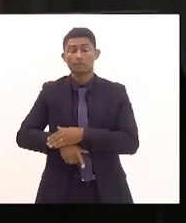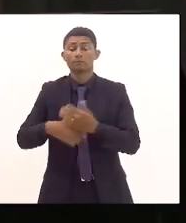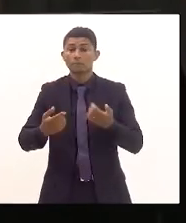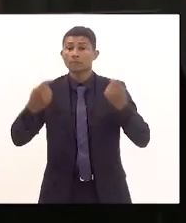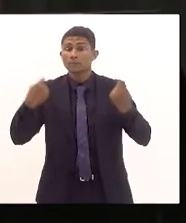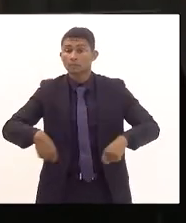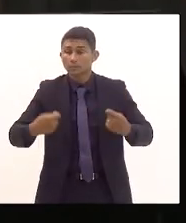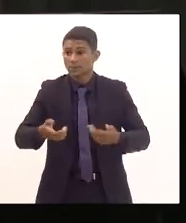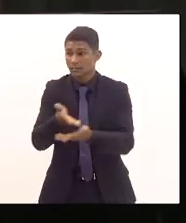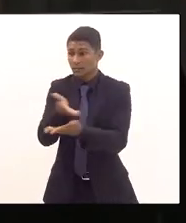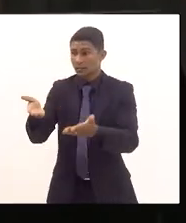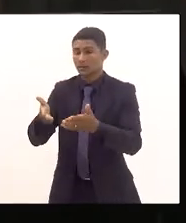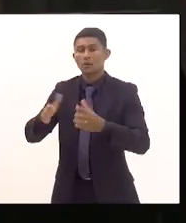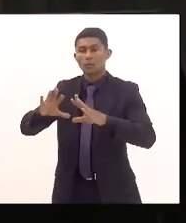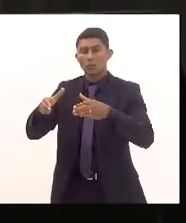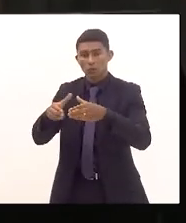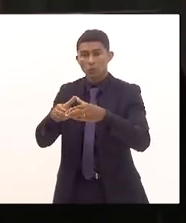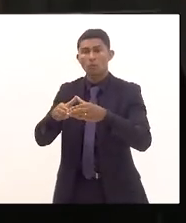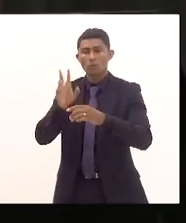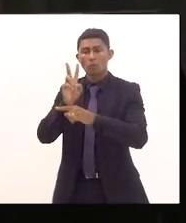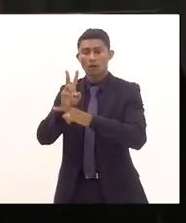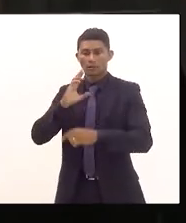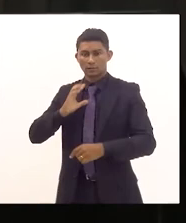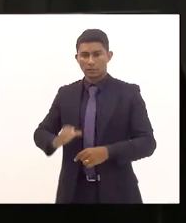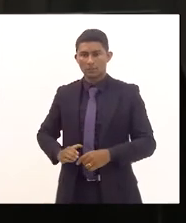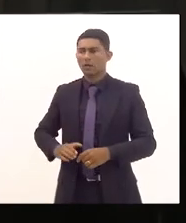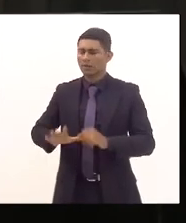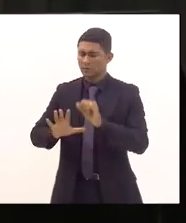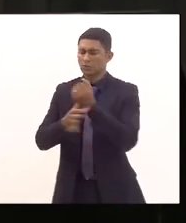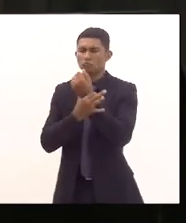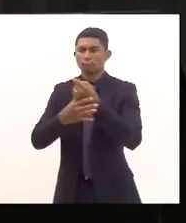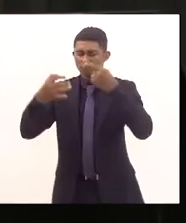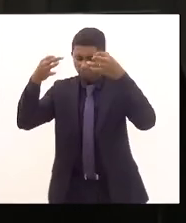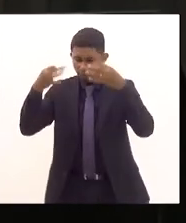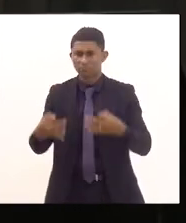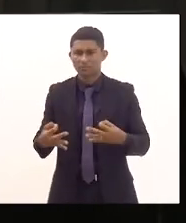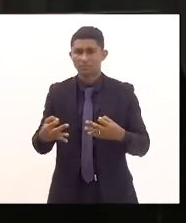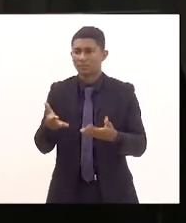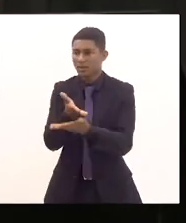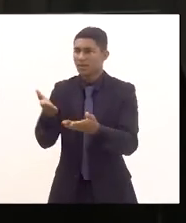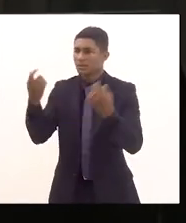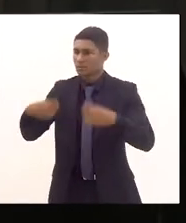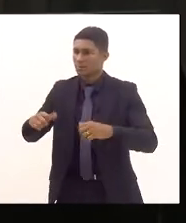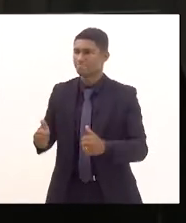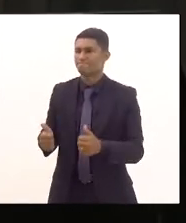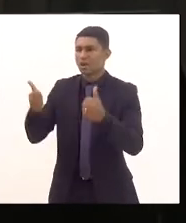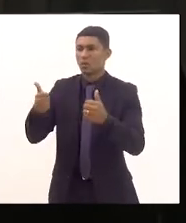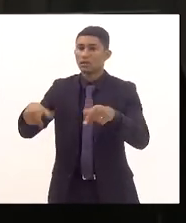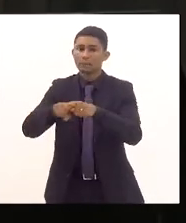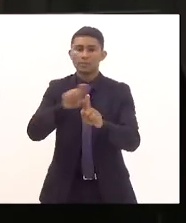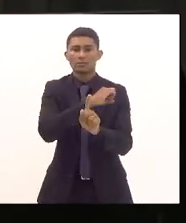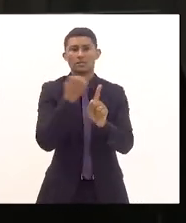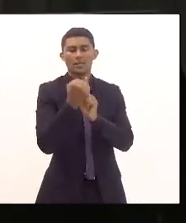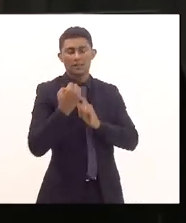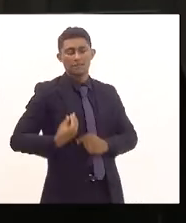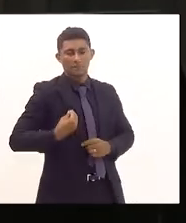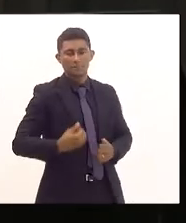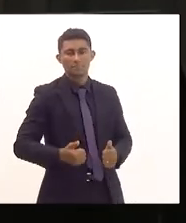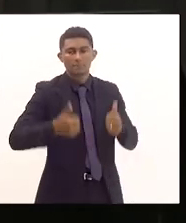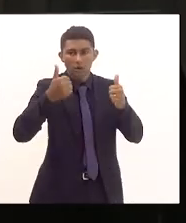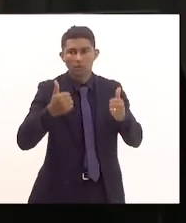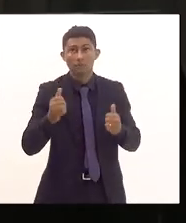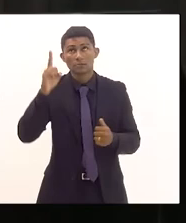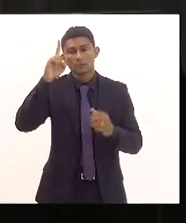todas a guarda civil municipal como órgão de Segurança Pública para gente melhorar as condições da vida da sociedade ou do Estado do Rio de Janeiro